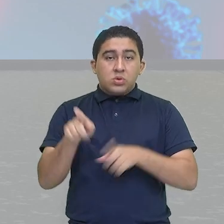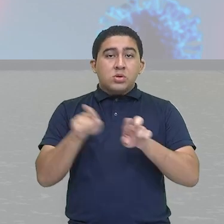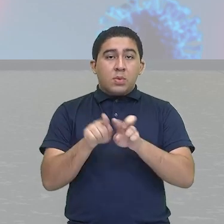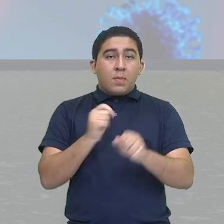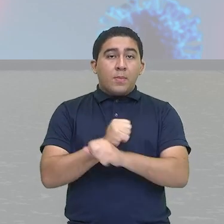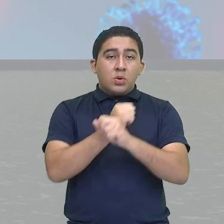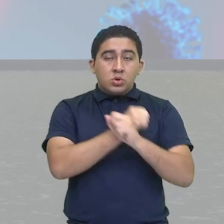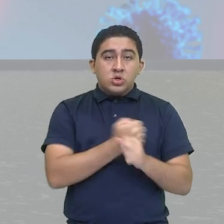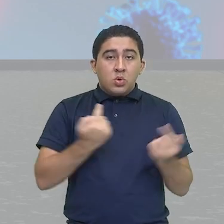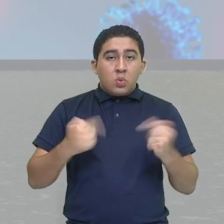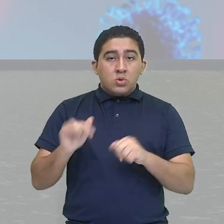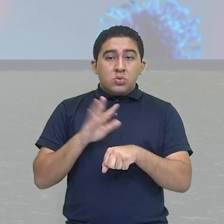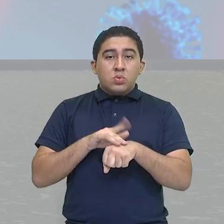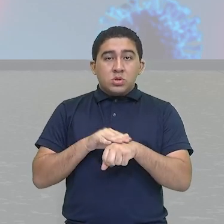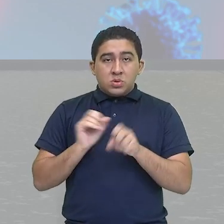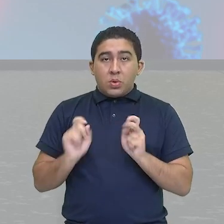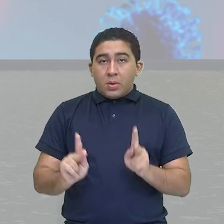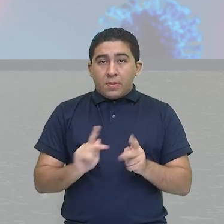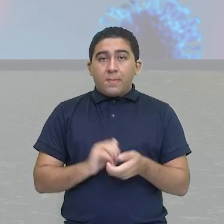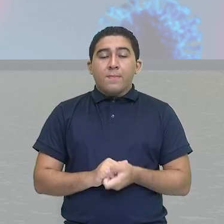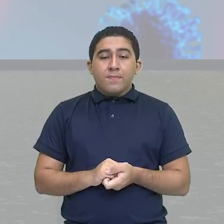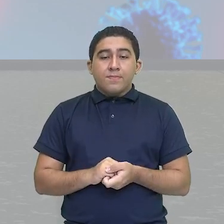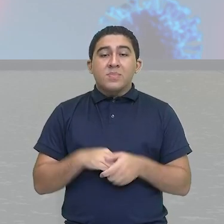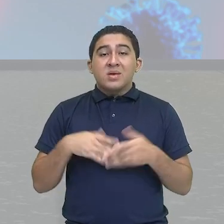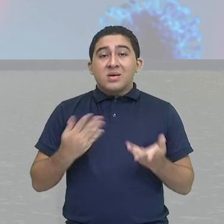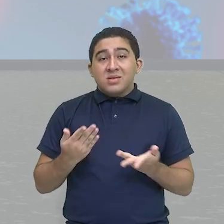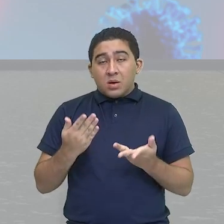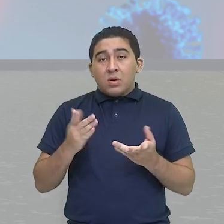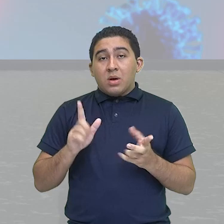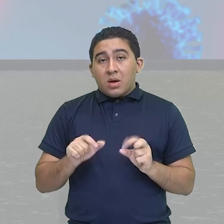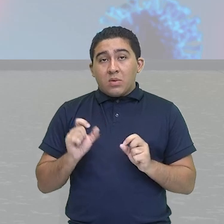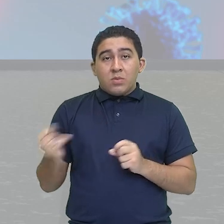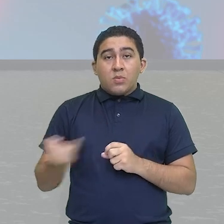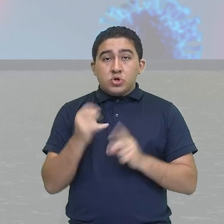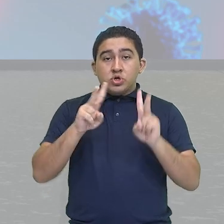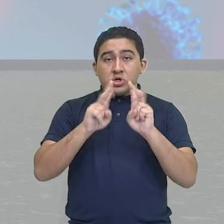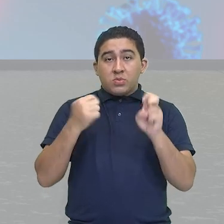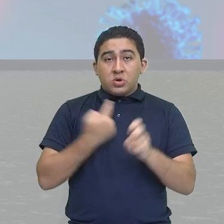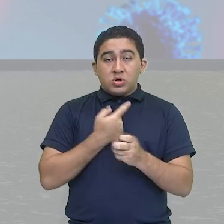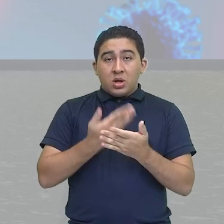proteger contra as doenças, tá bom? Então, ó, um importante assunto nós